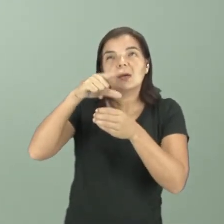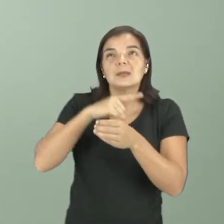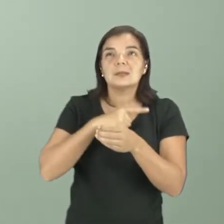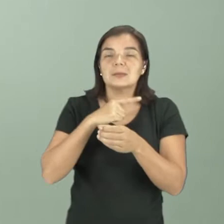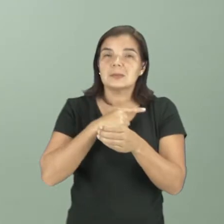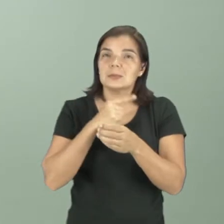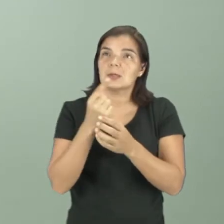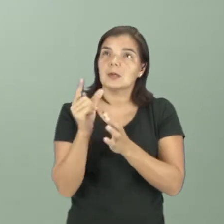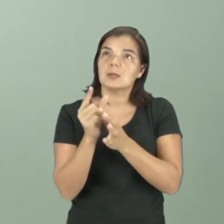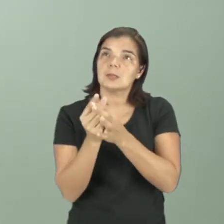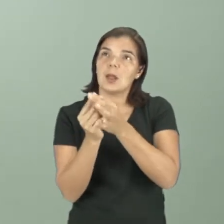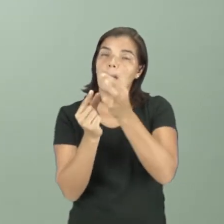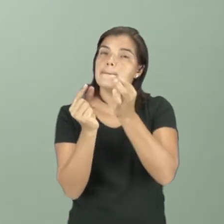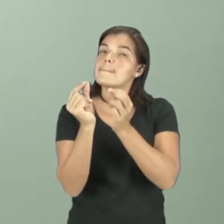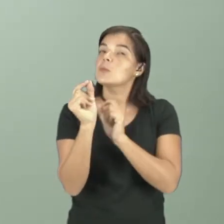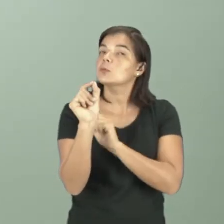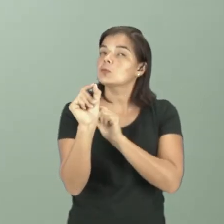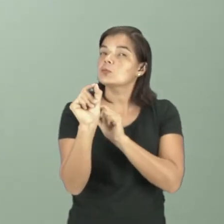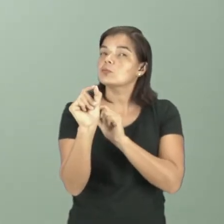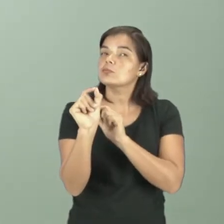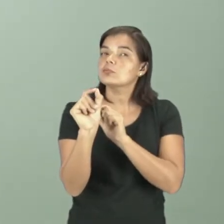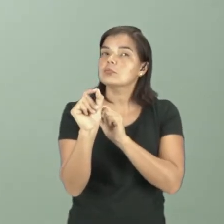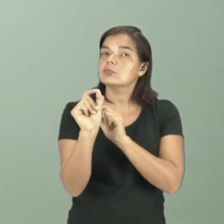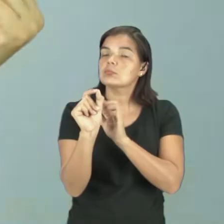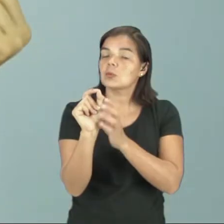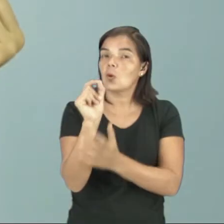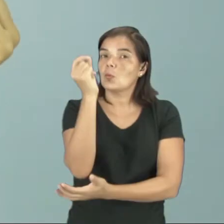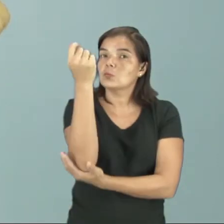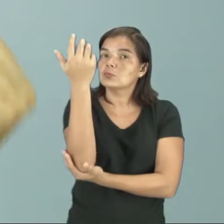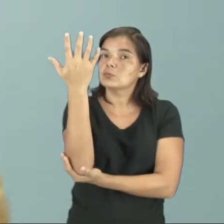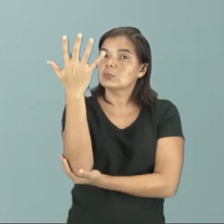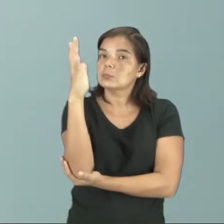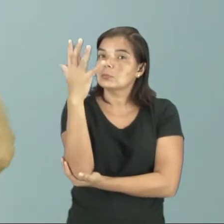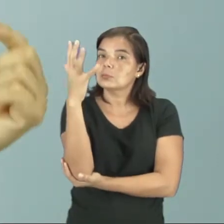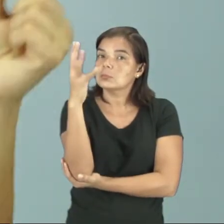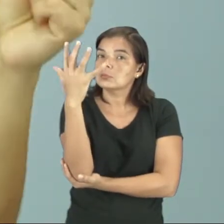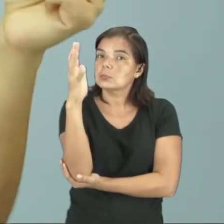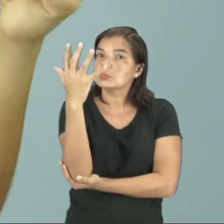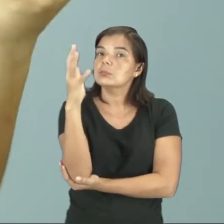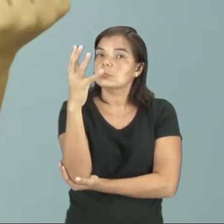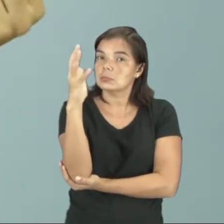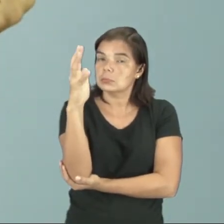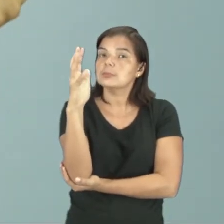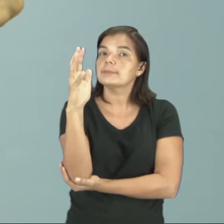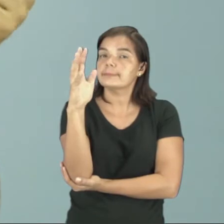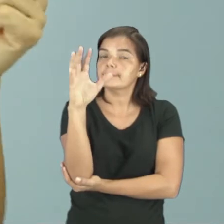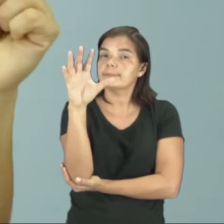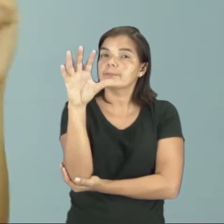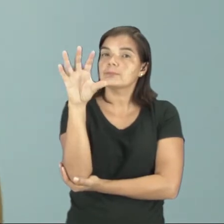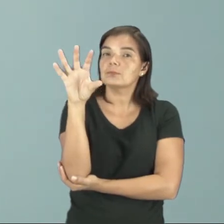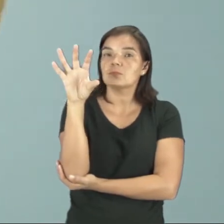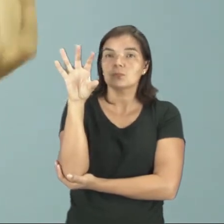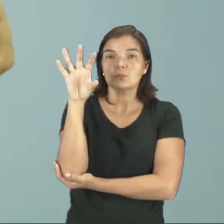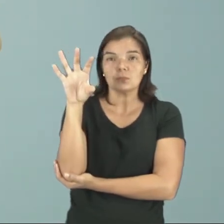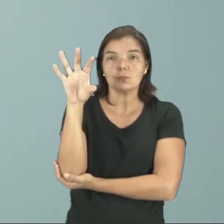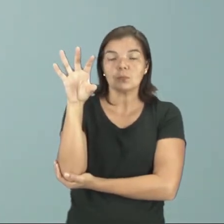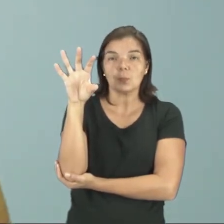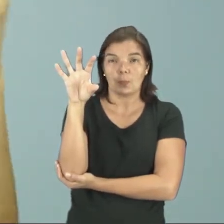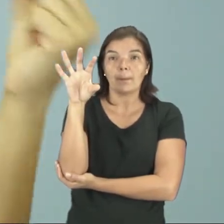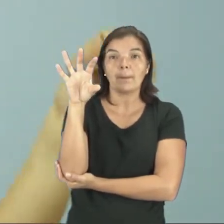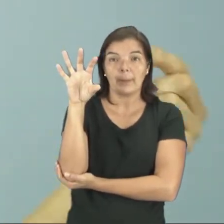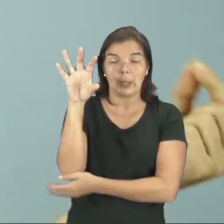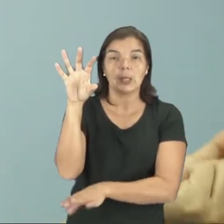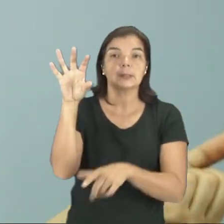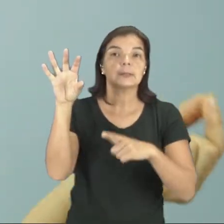ela tem a potência de se tornar uma árvorezinha, crescer, se tornar uma árvore que dá frutos,